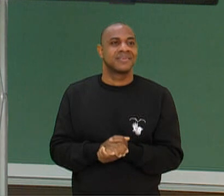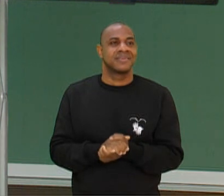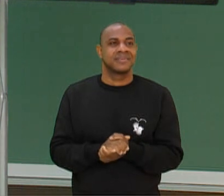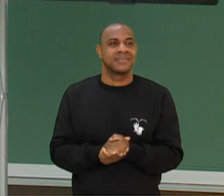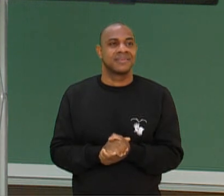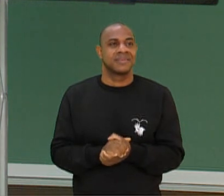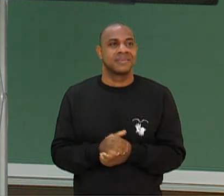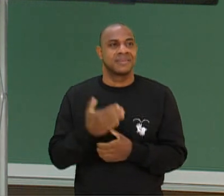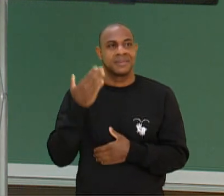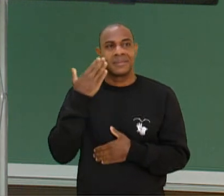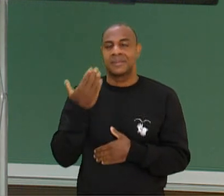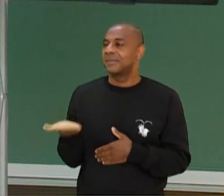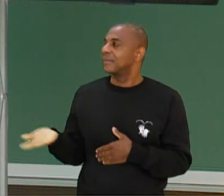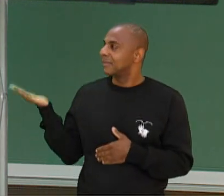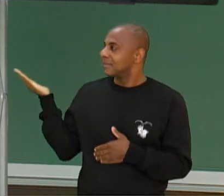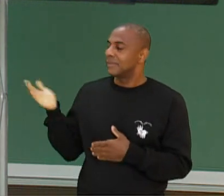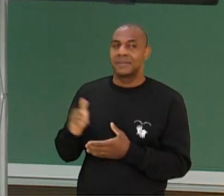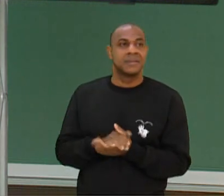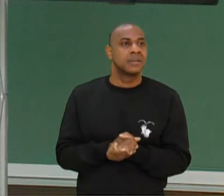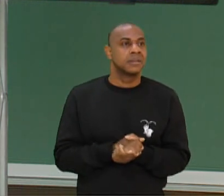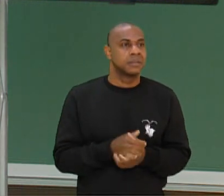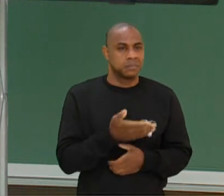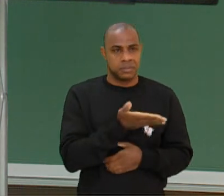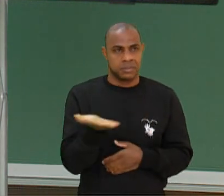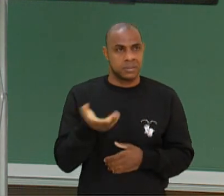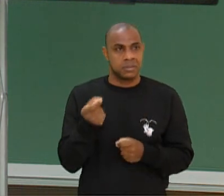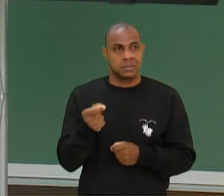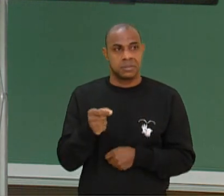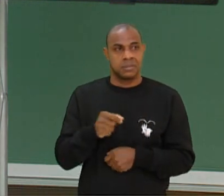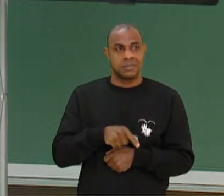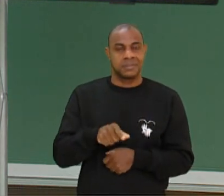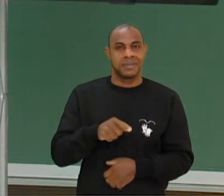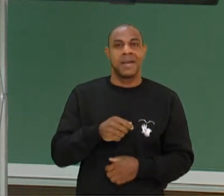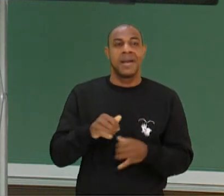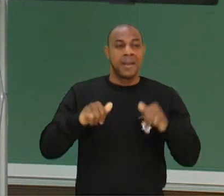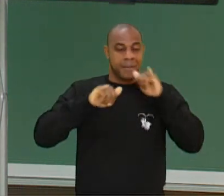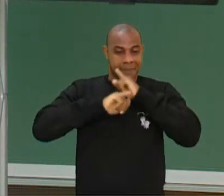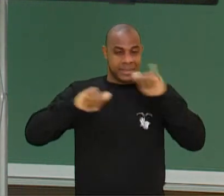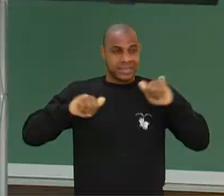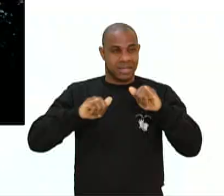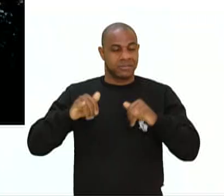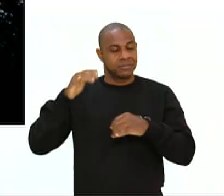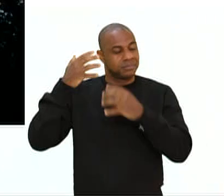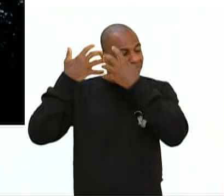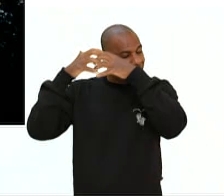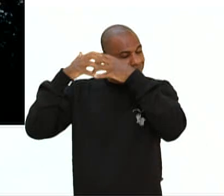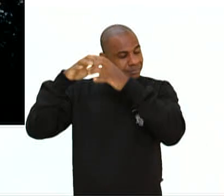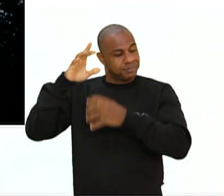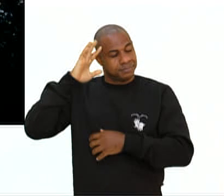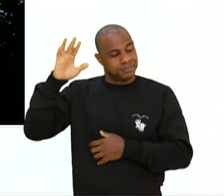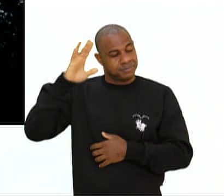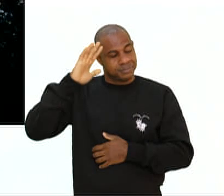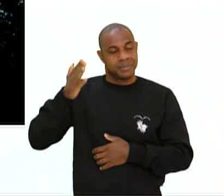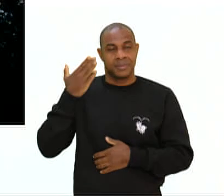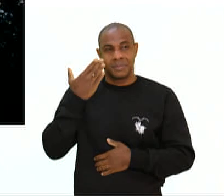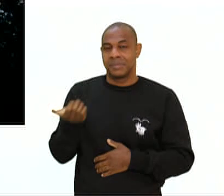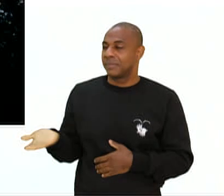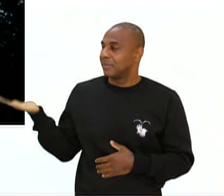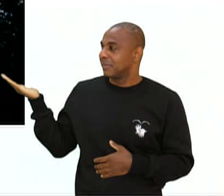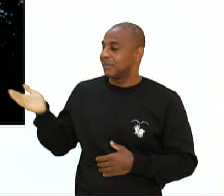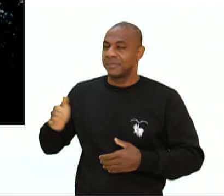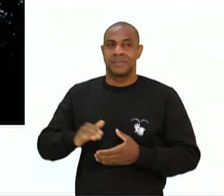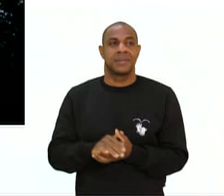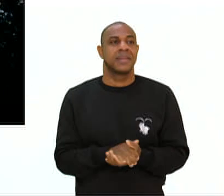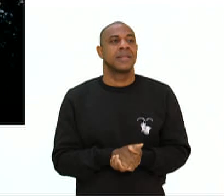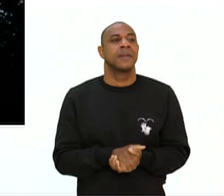and too much. E, para variar, aquela mensagem reflexiva, we'll build too many walls